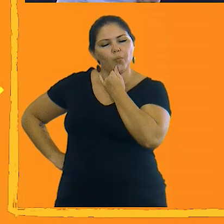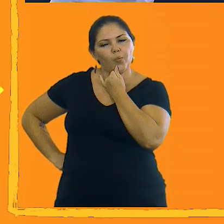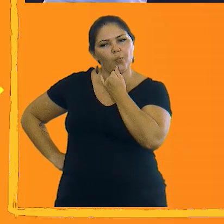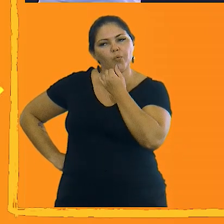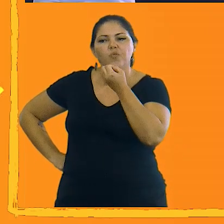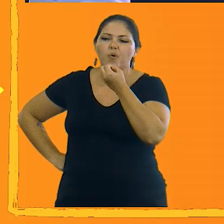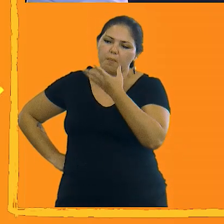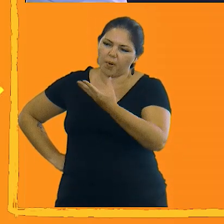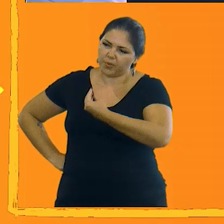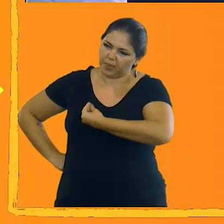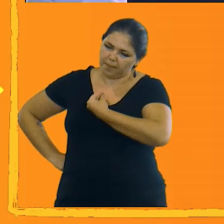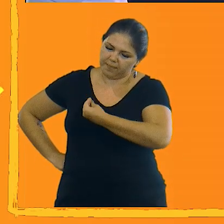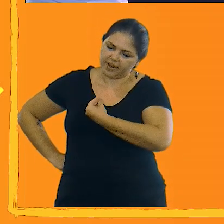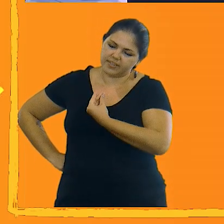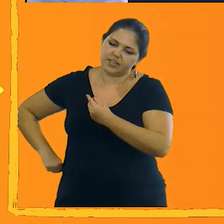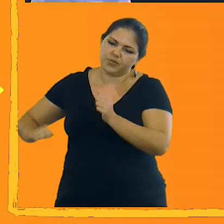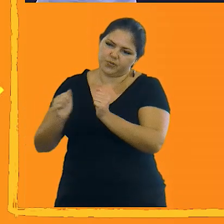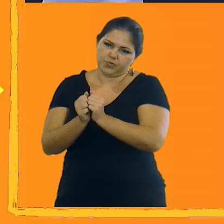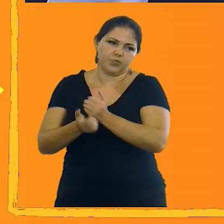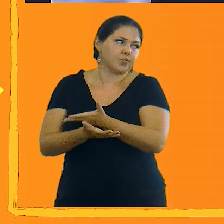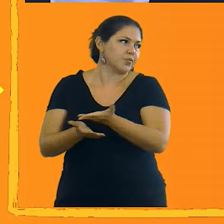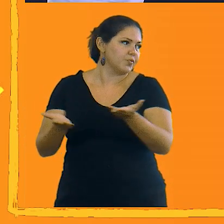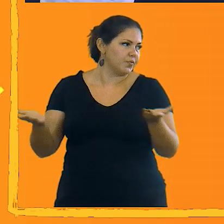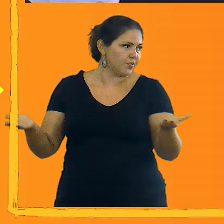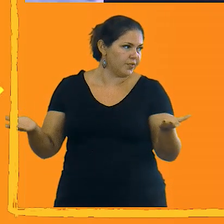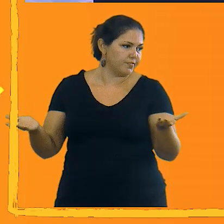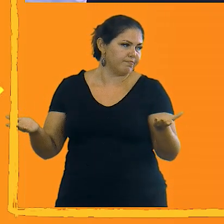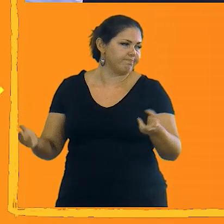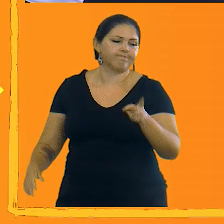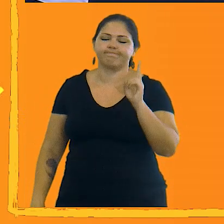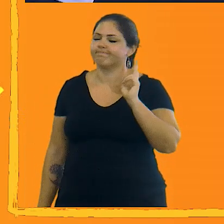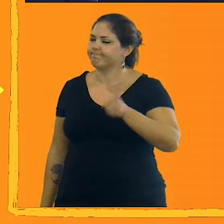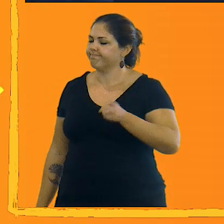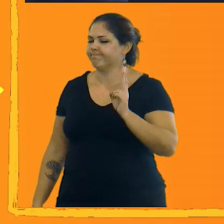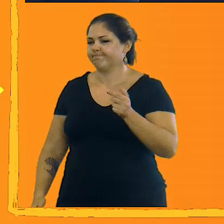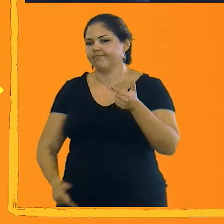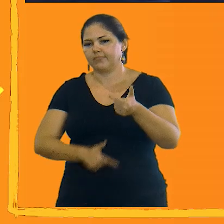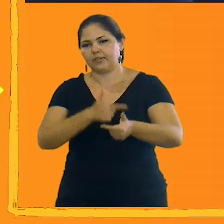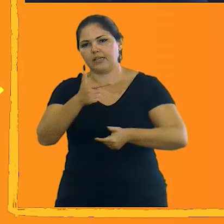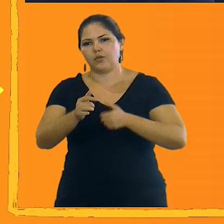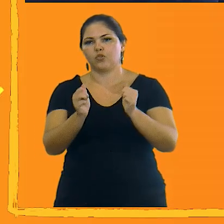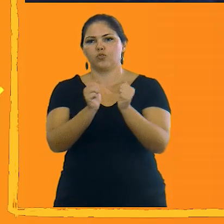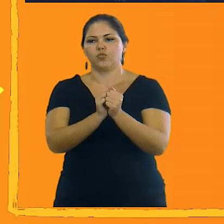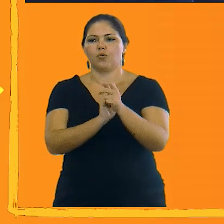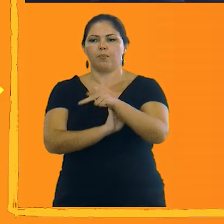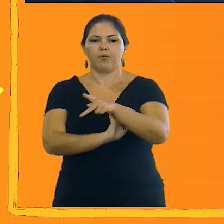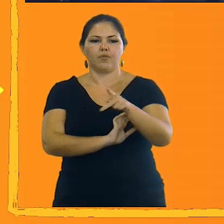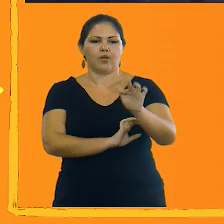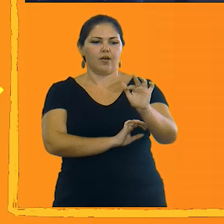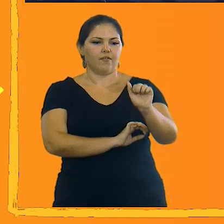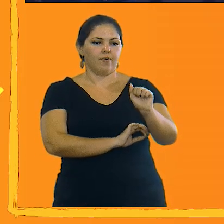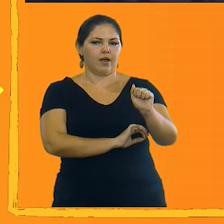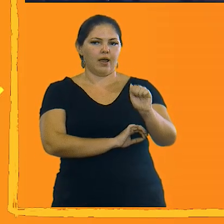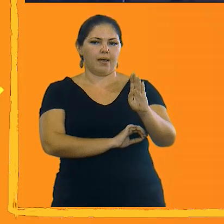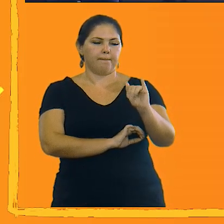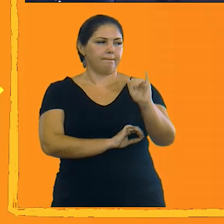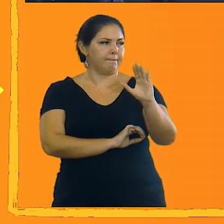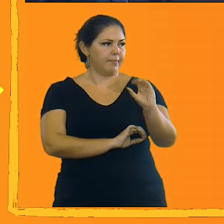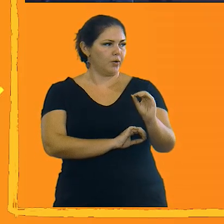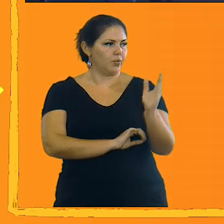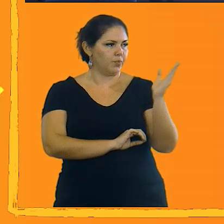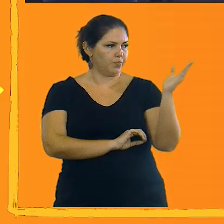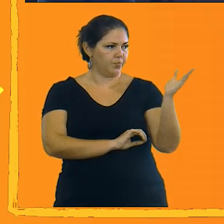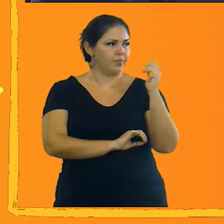muito bom estar com vocês a gente tá sempre trabalhando junto com o professor Fábio Frota fazendo